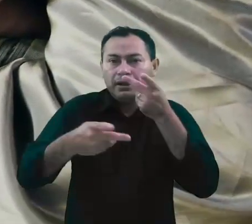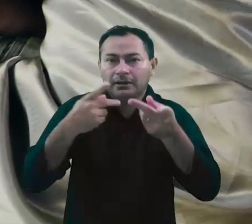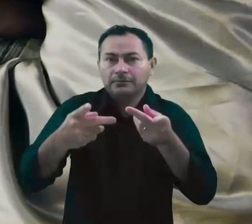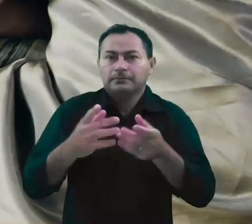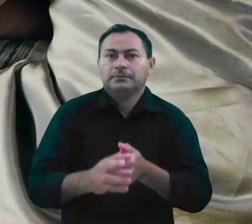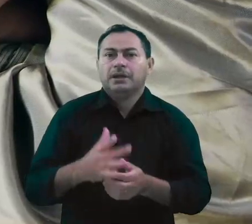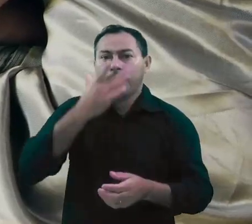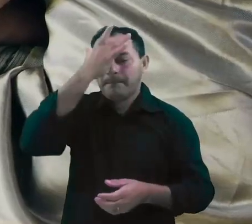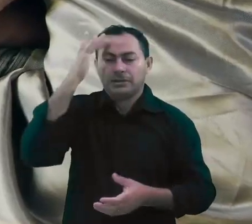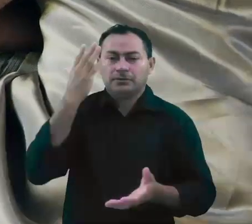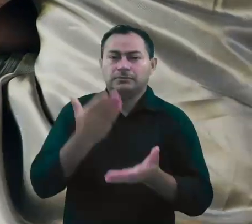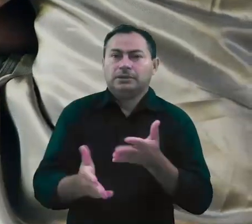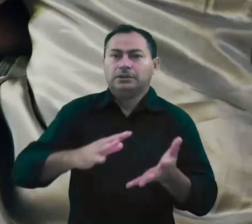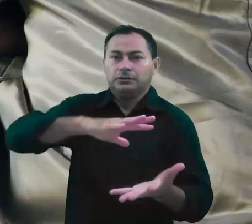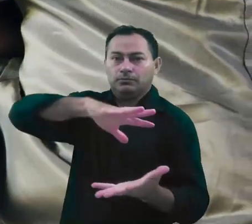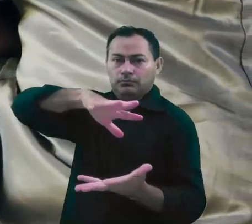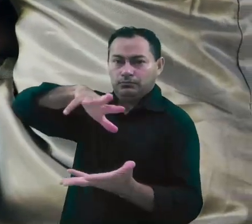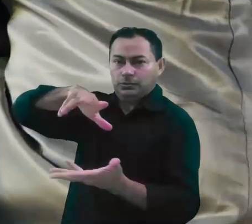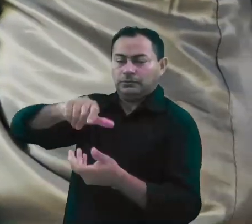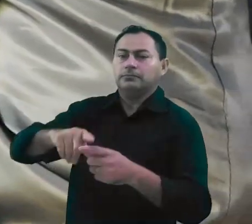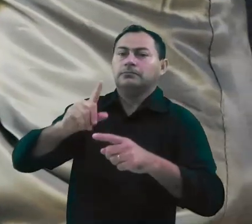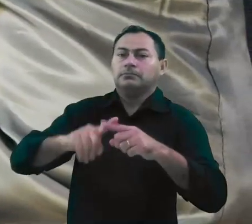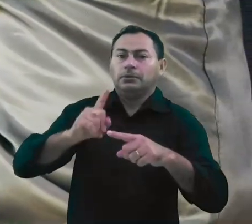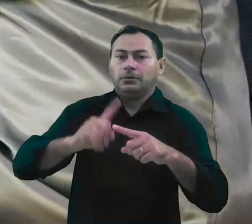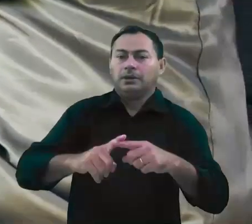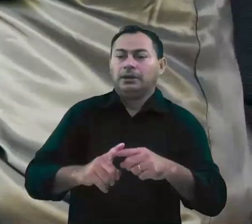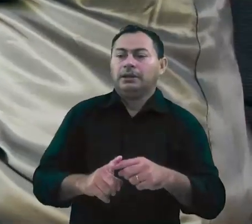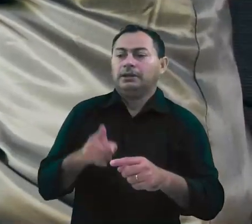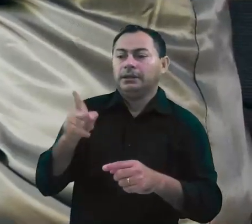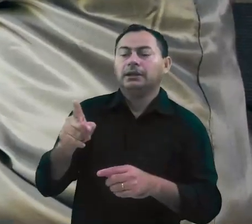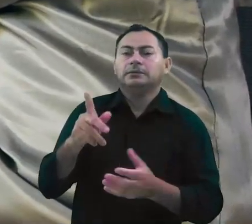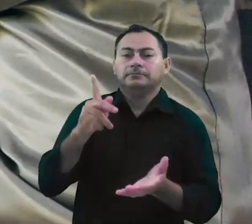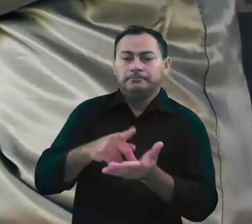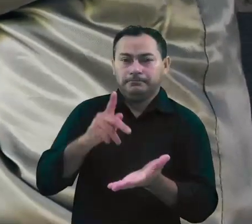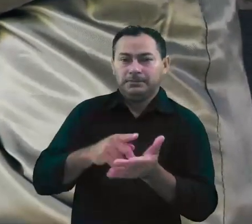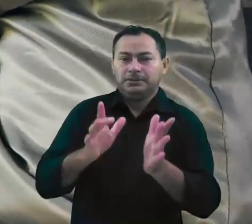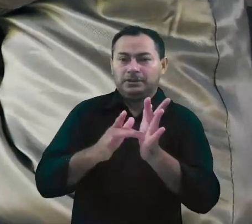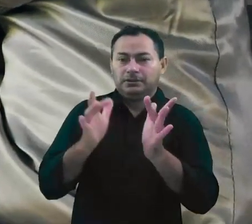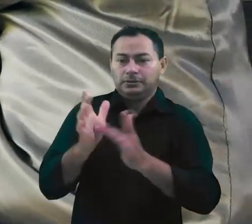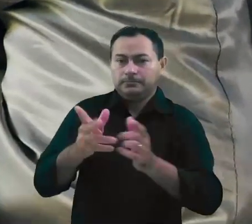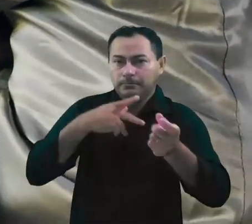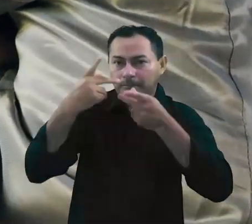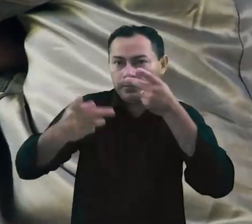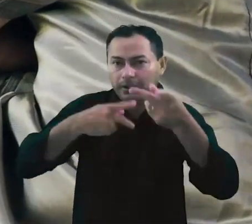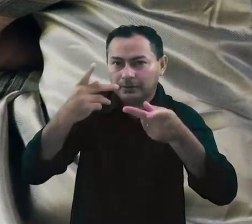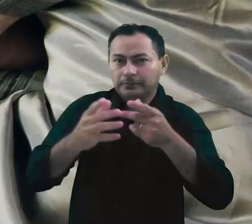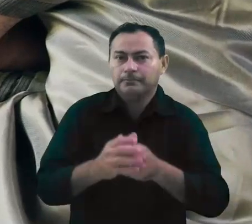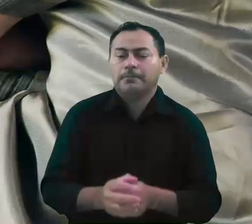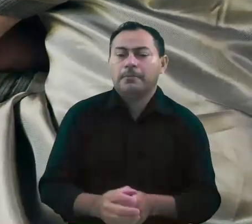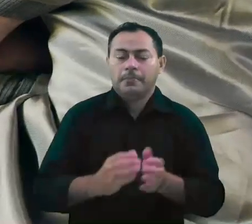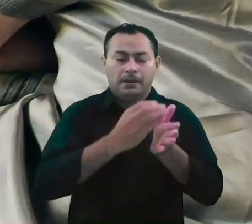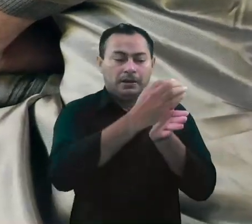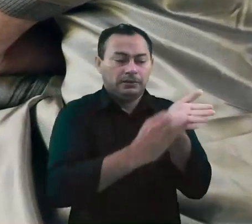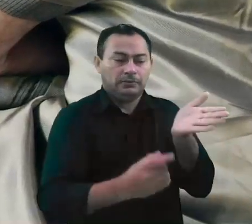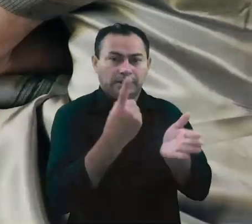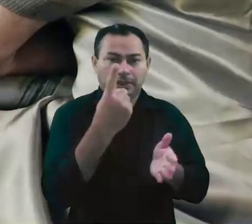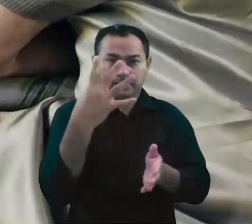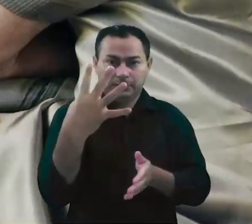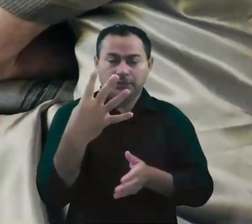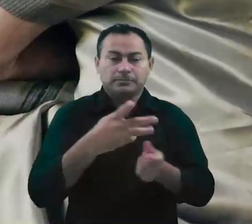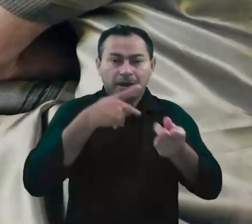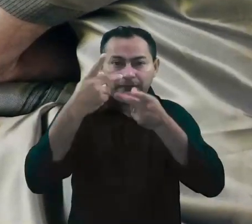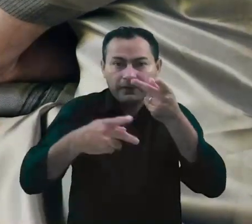nos referimos aos perdidos deste mundo, porque era deles mesmo que Jesus estava falando. O